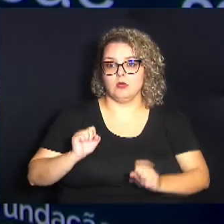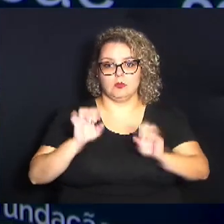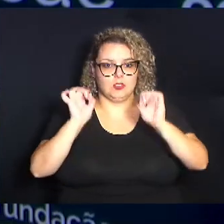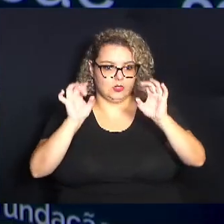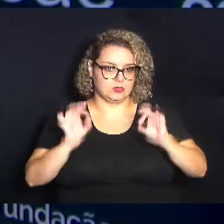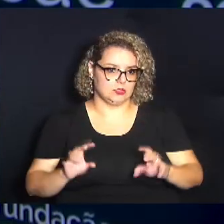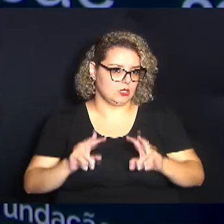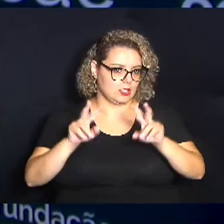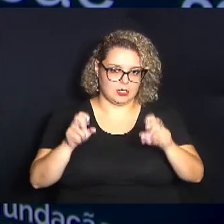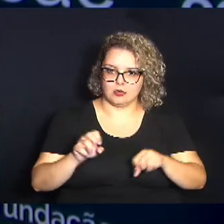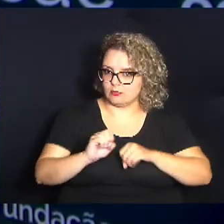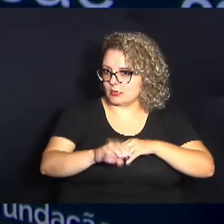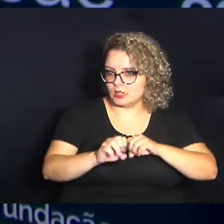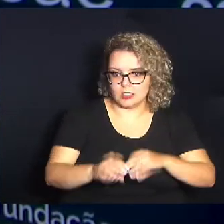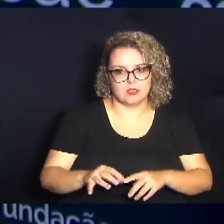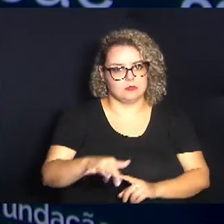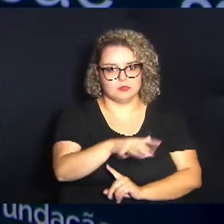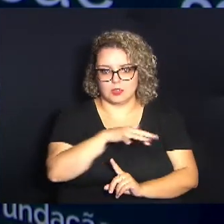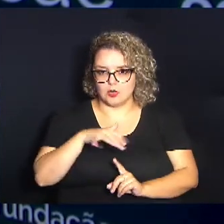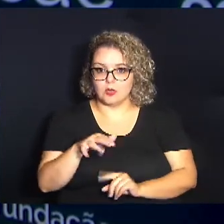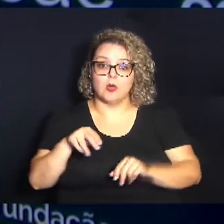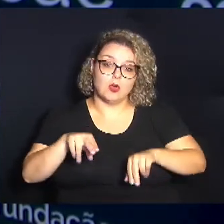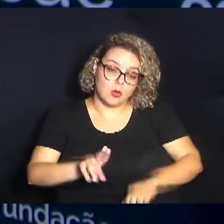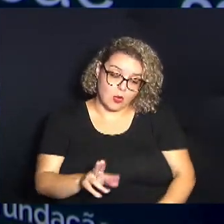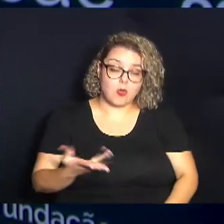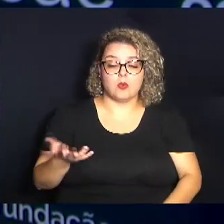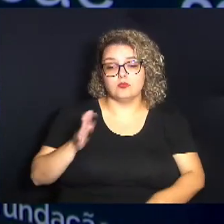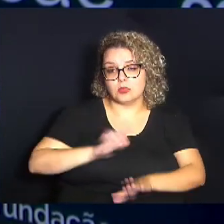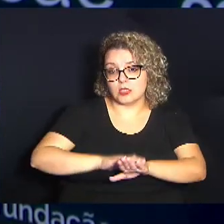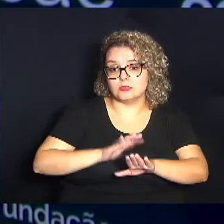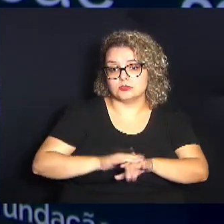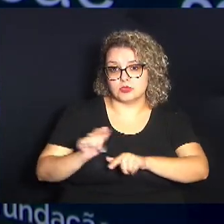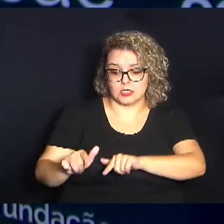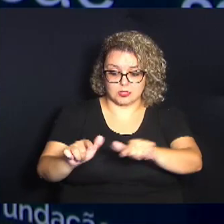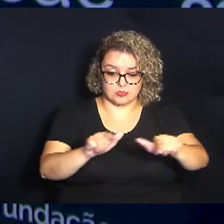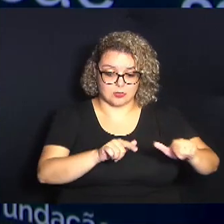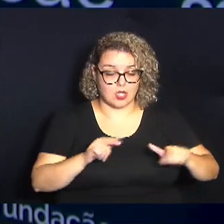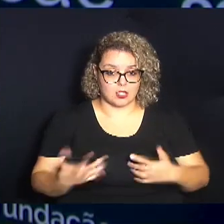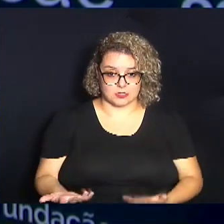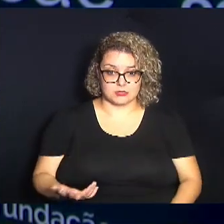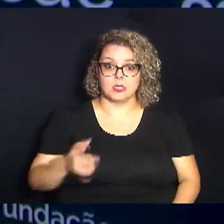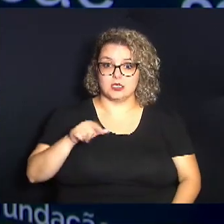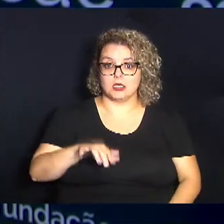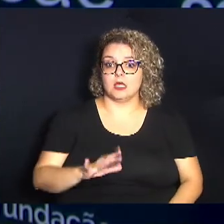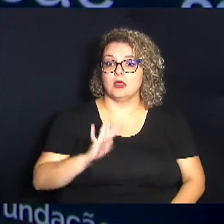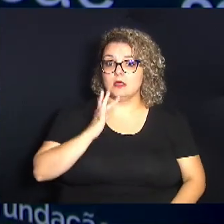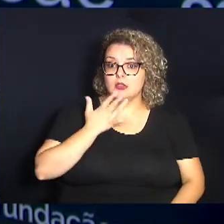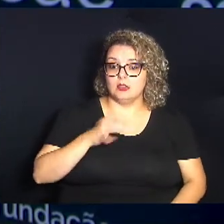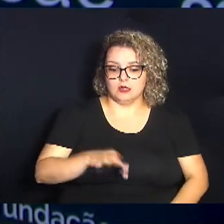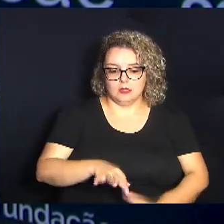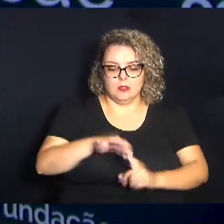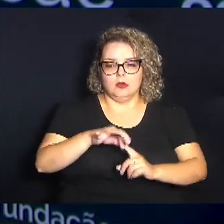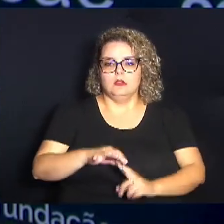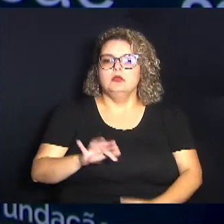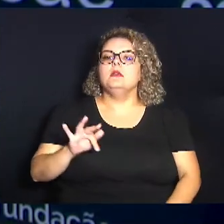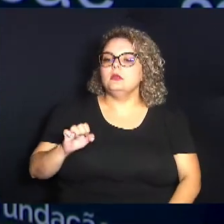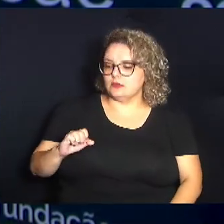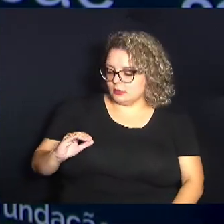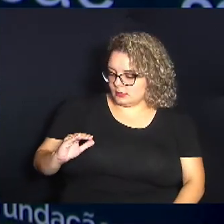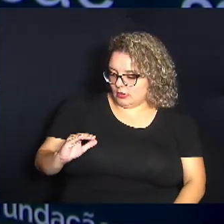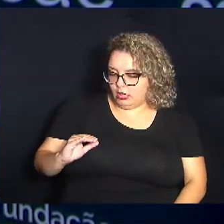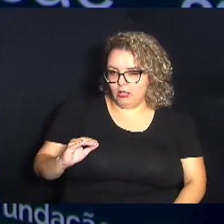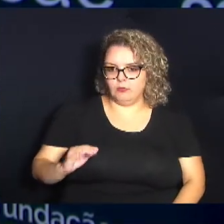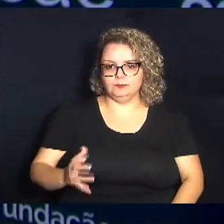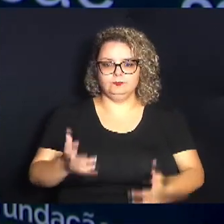temas como educação, meio ambiente, ou pode atuar em territórios. E essa é a vocação da FEAC. Então nós quisemos,